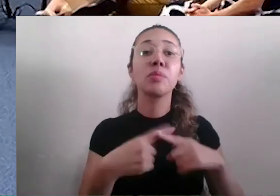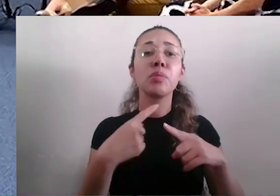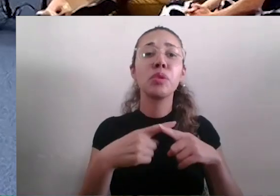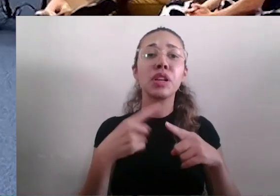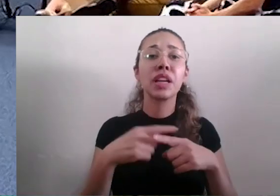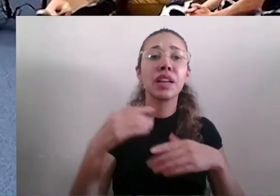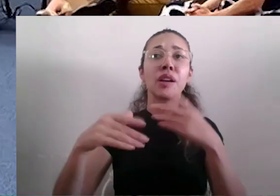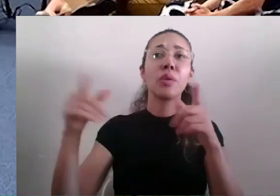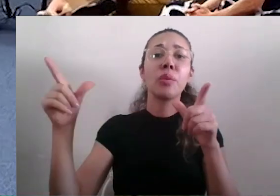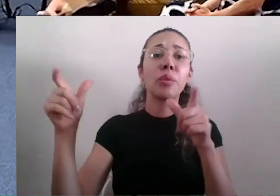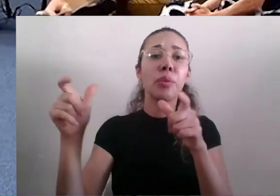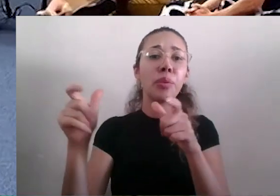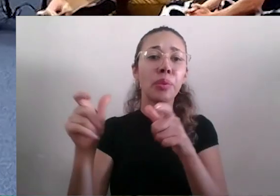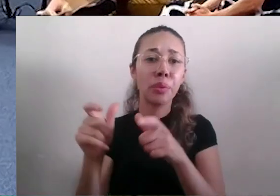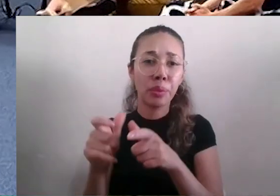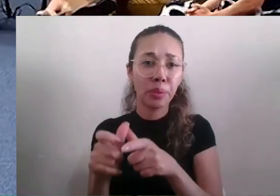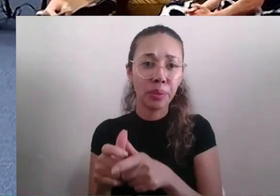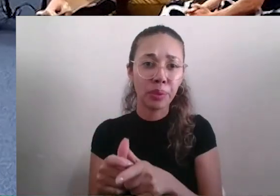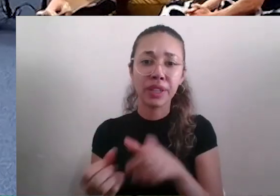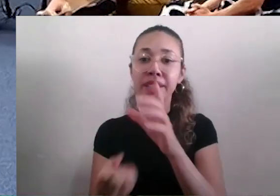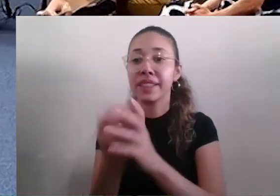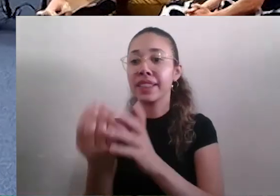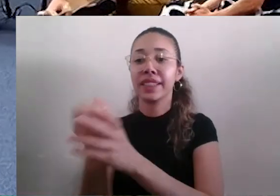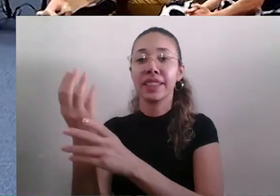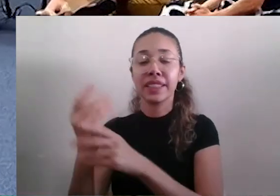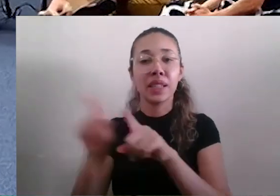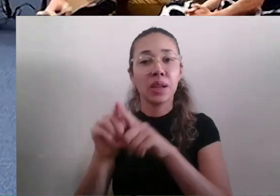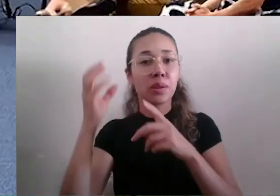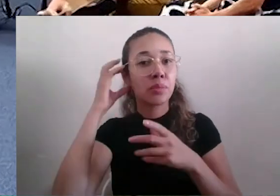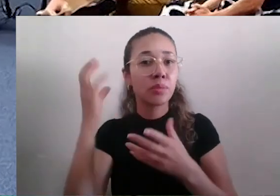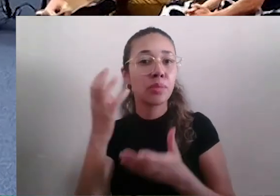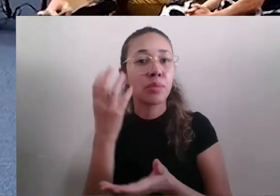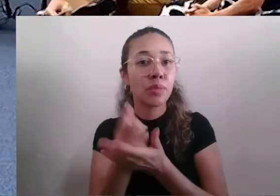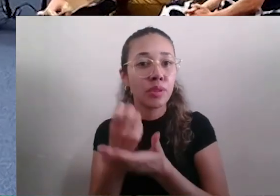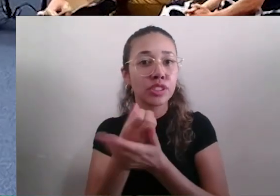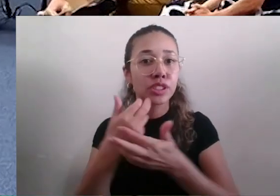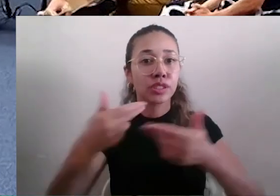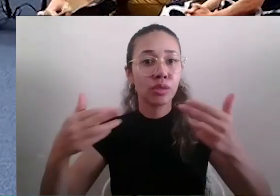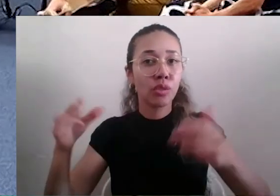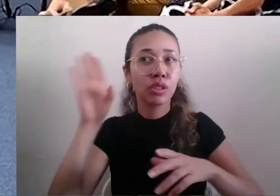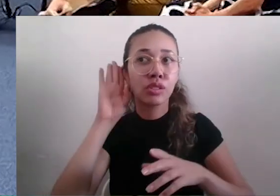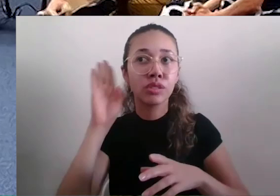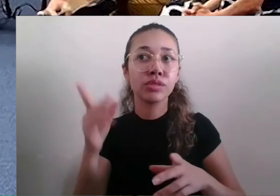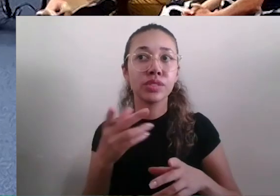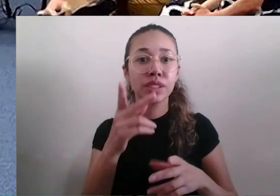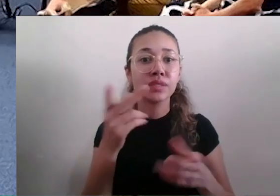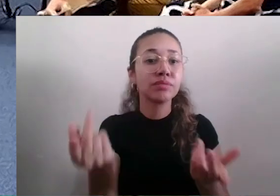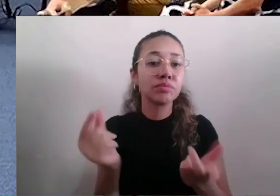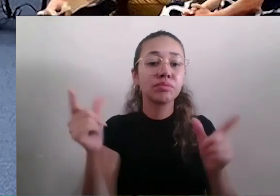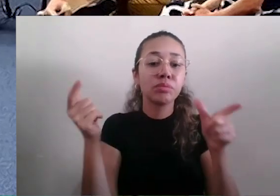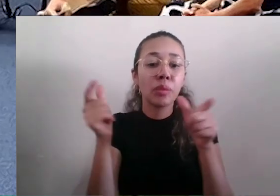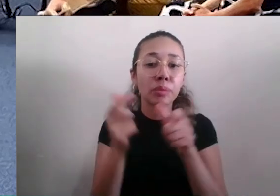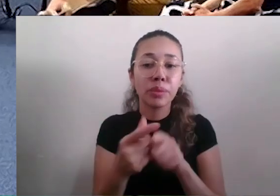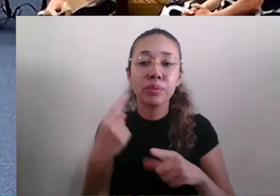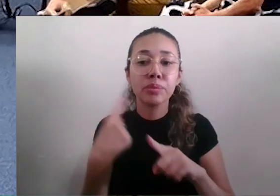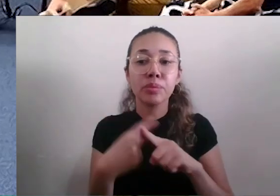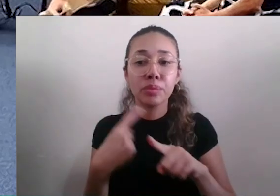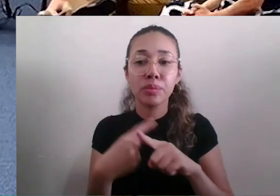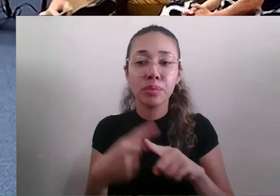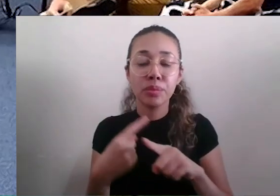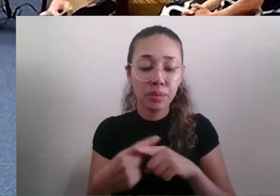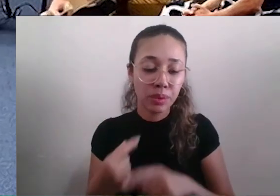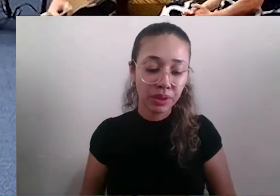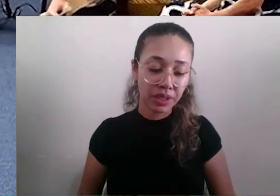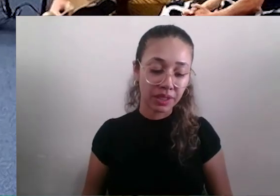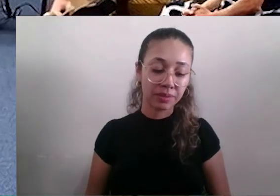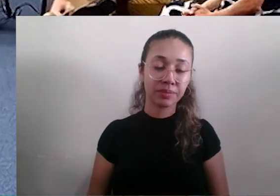deveria ter muito mais diante de porque as pessoas querem ouvir isso no fim Elas não querem o reducionismo né aquela coisa não